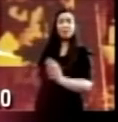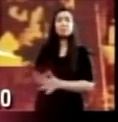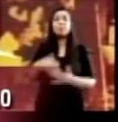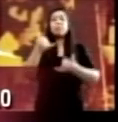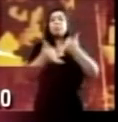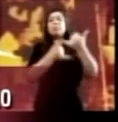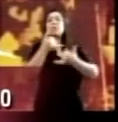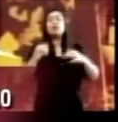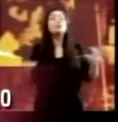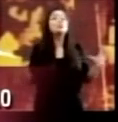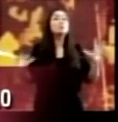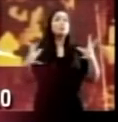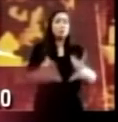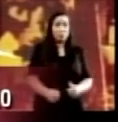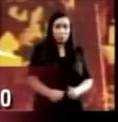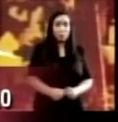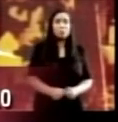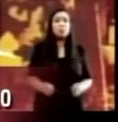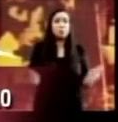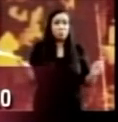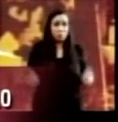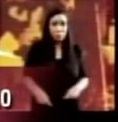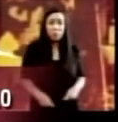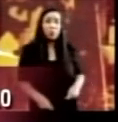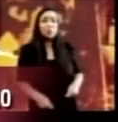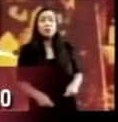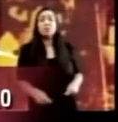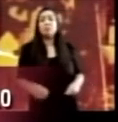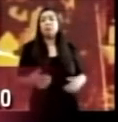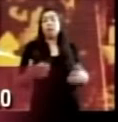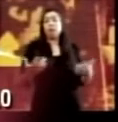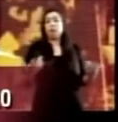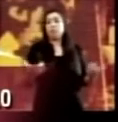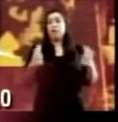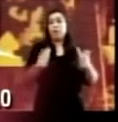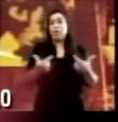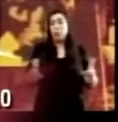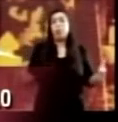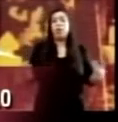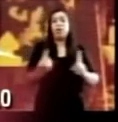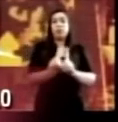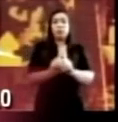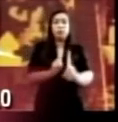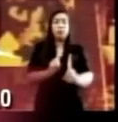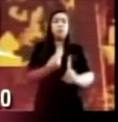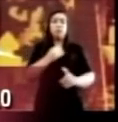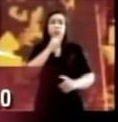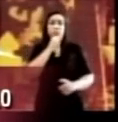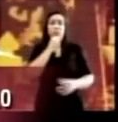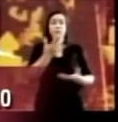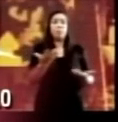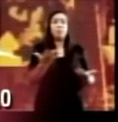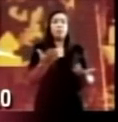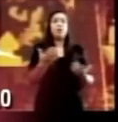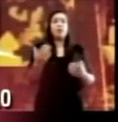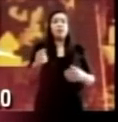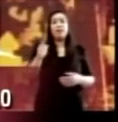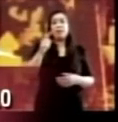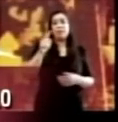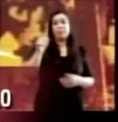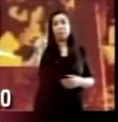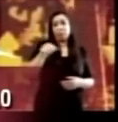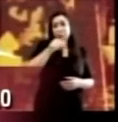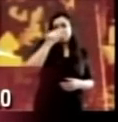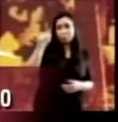de uso coletivo simultâneo, onde não tem distanciamento, tipo playground, onde tem aquele